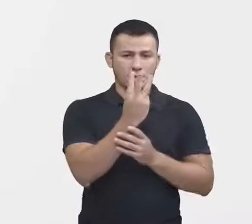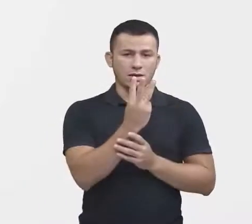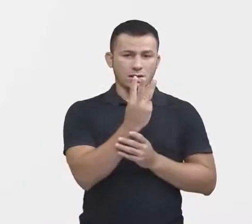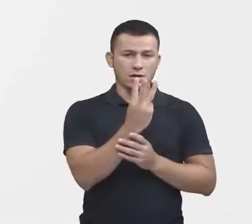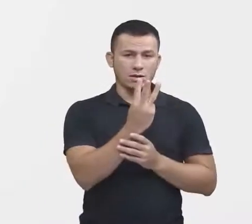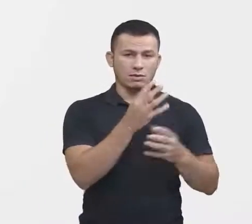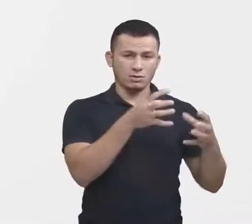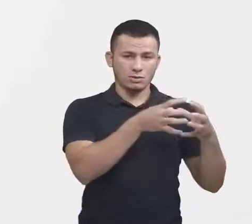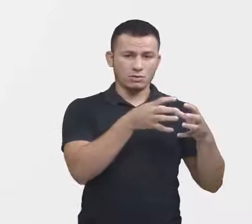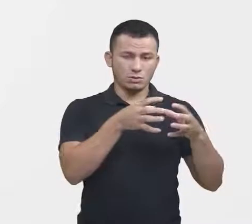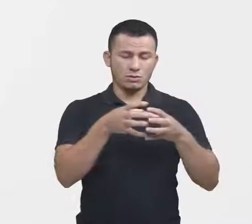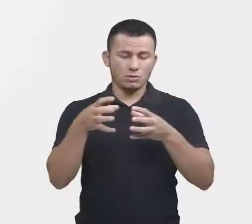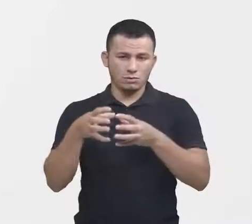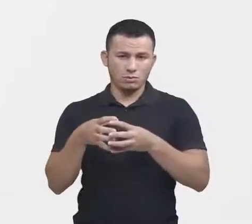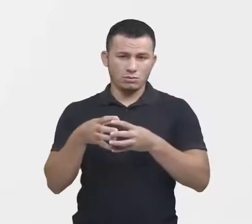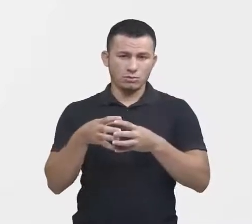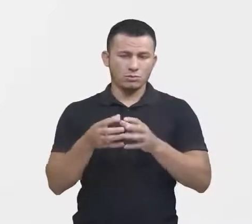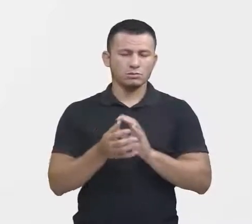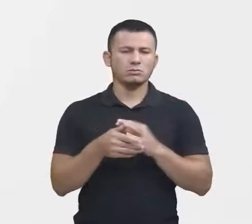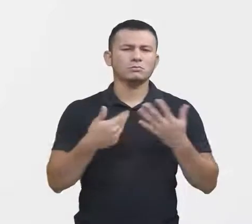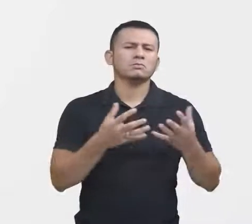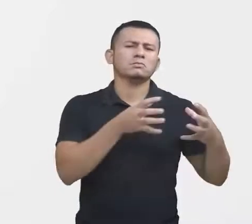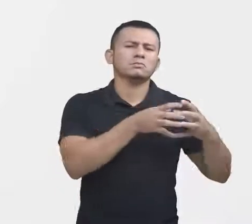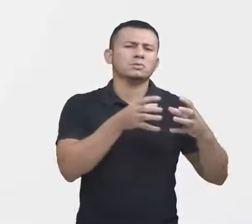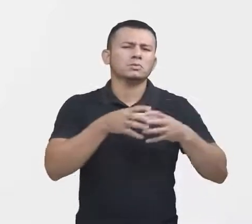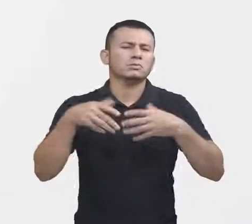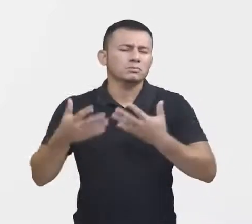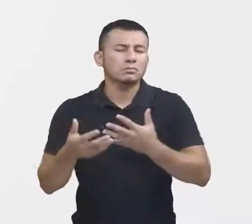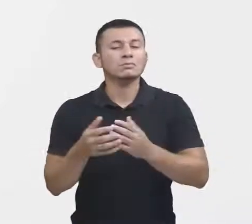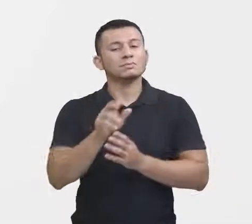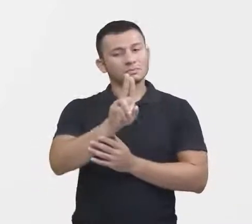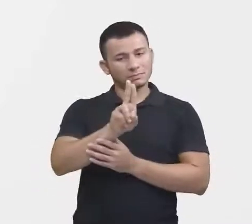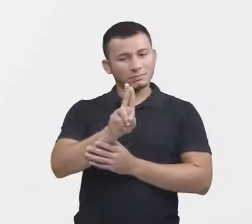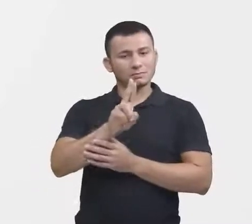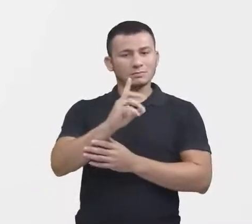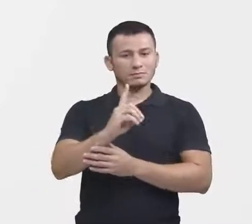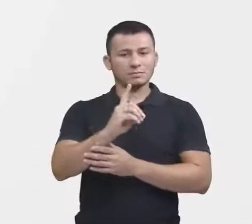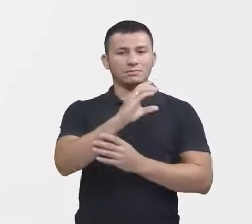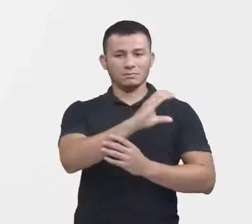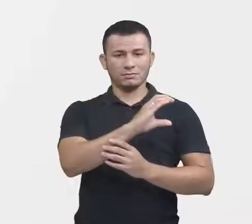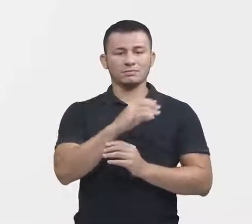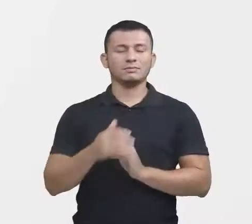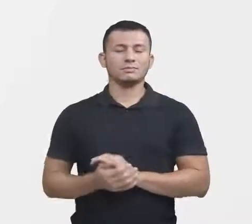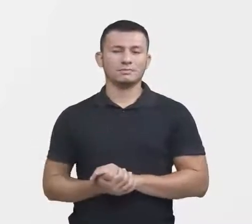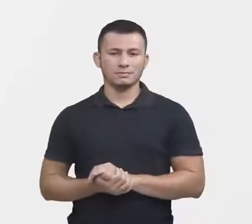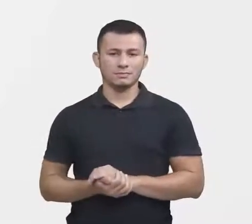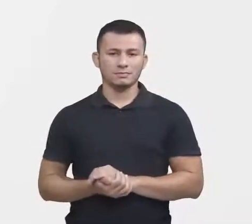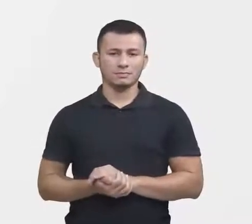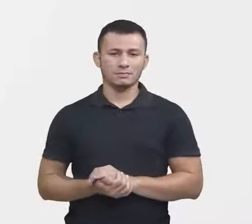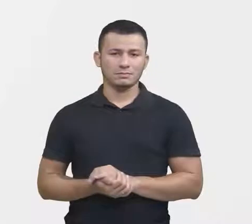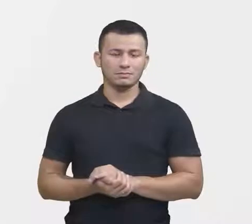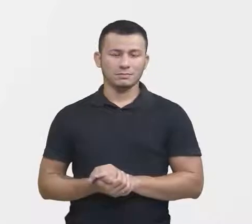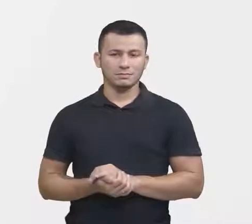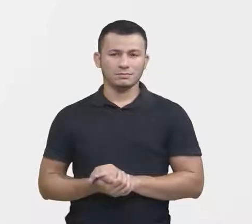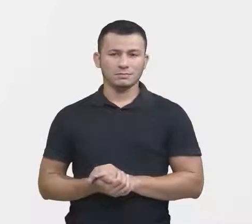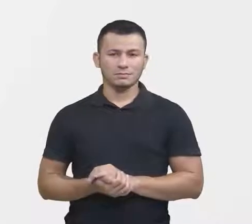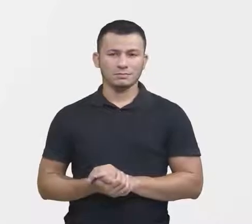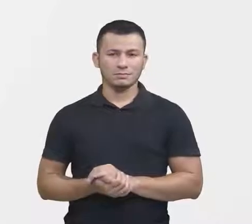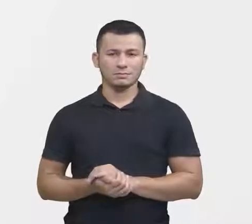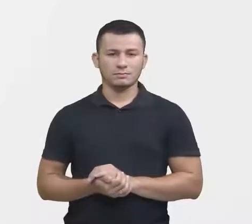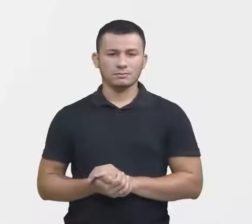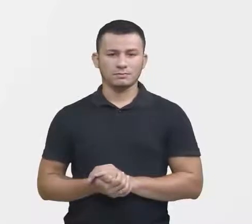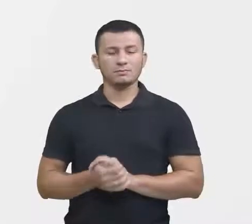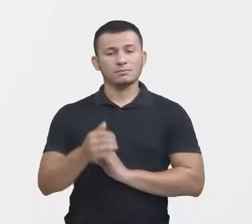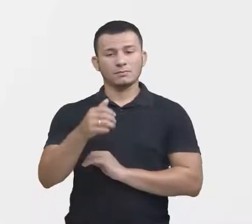as três ordens são que da unidade da dezena e da centena eu tenho a isso